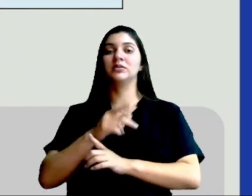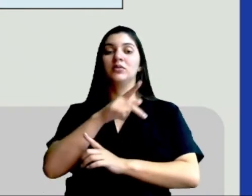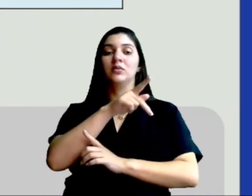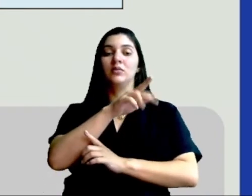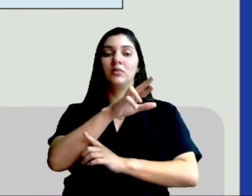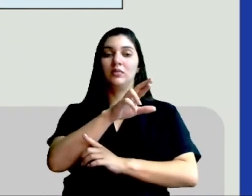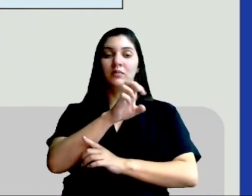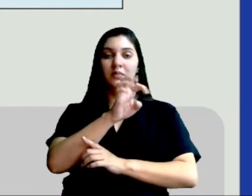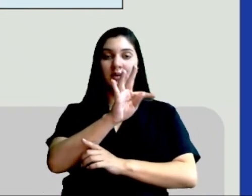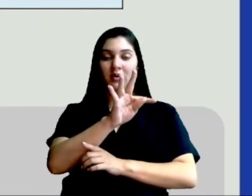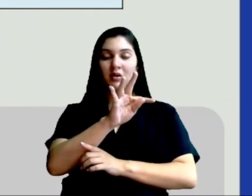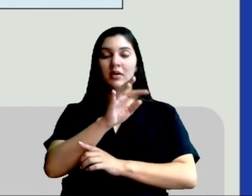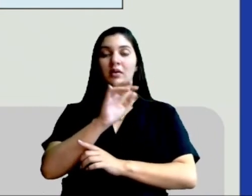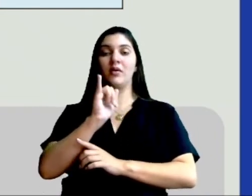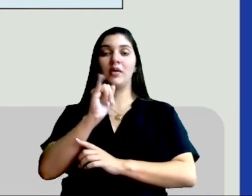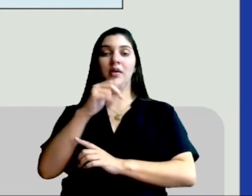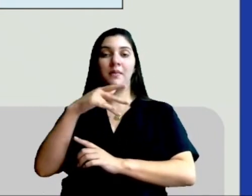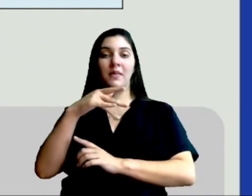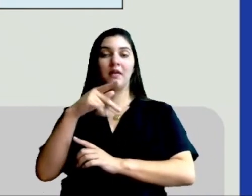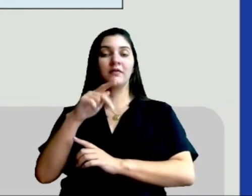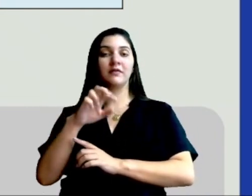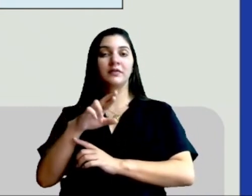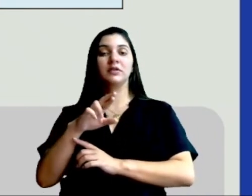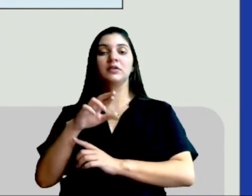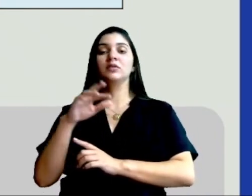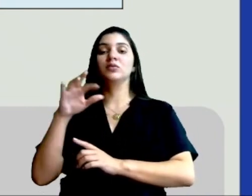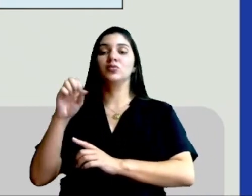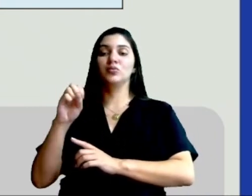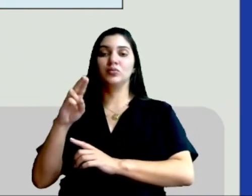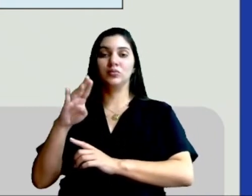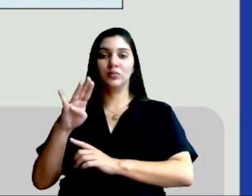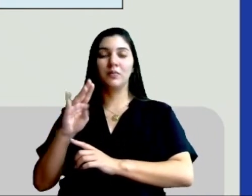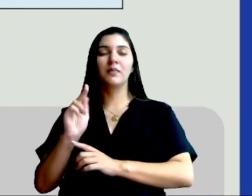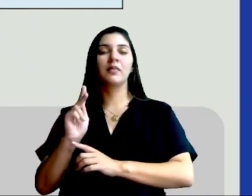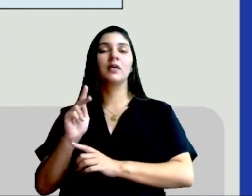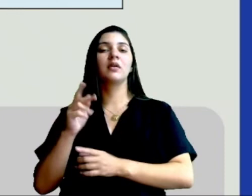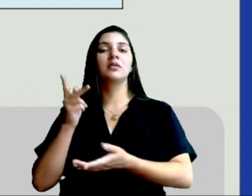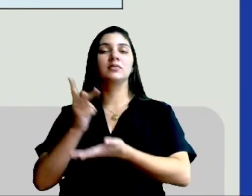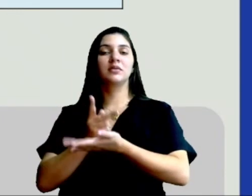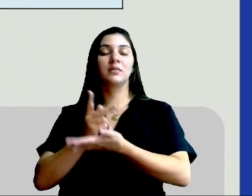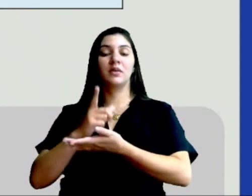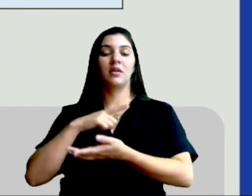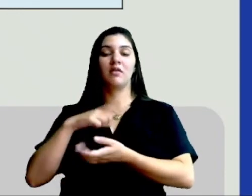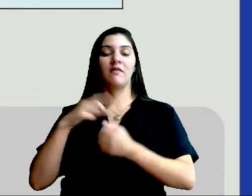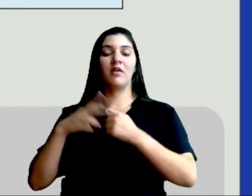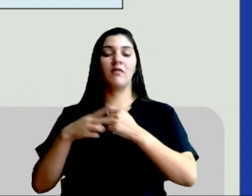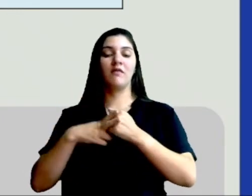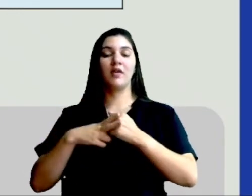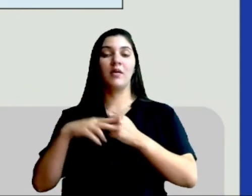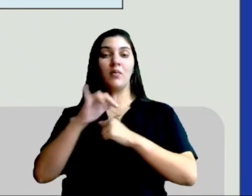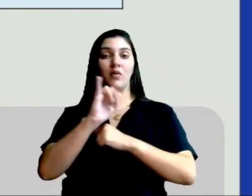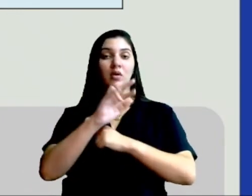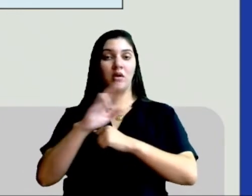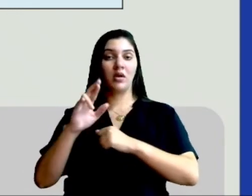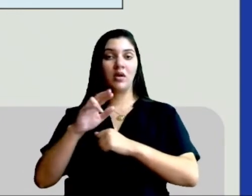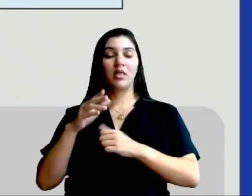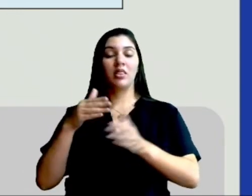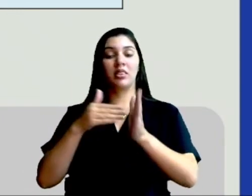pretérito imperfeito do subjuntivo. Então, sempre que a gente tiver o verbo regular,